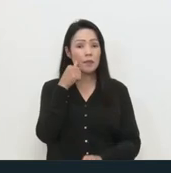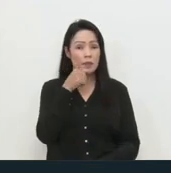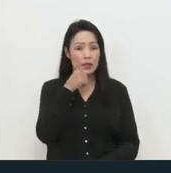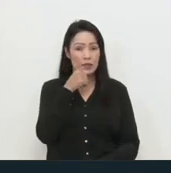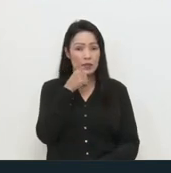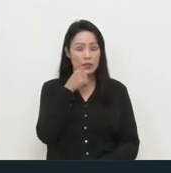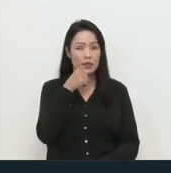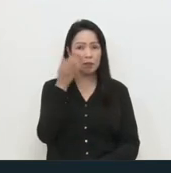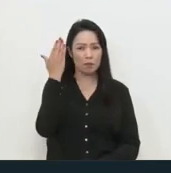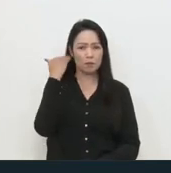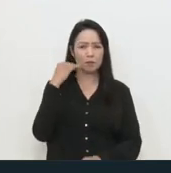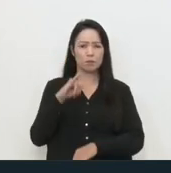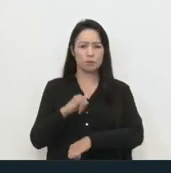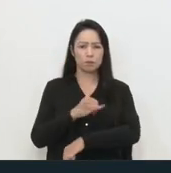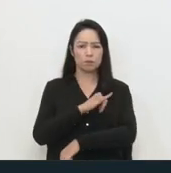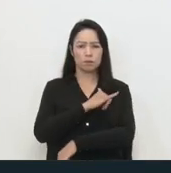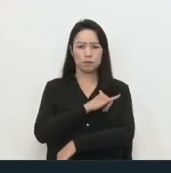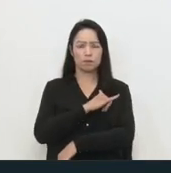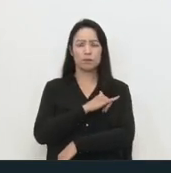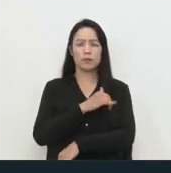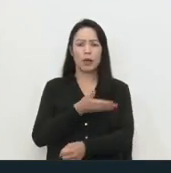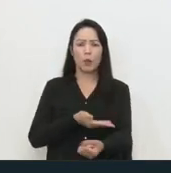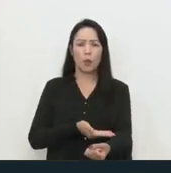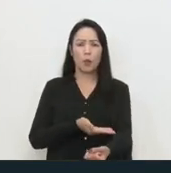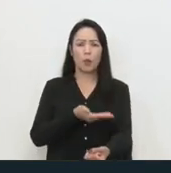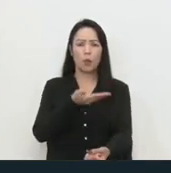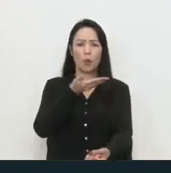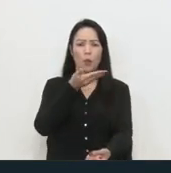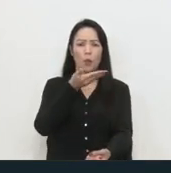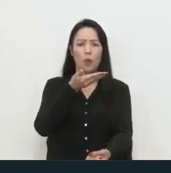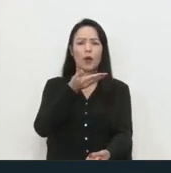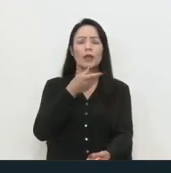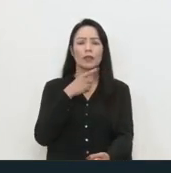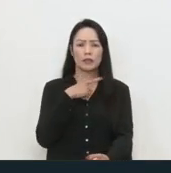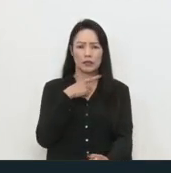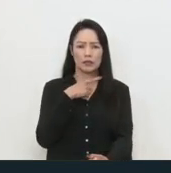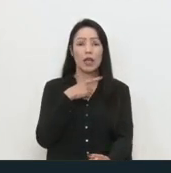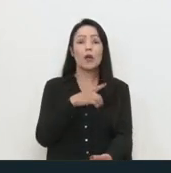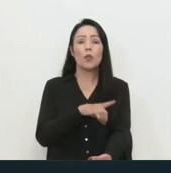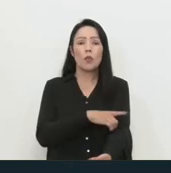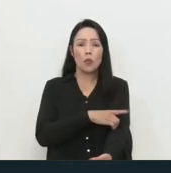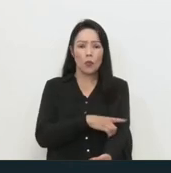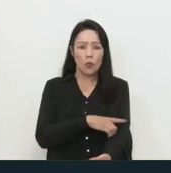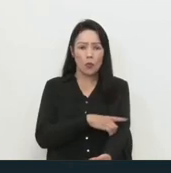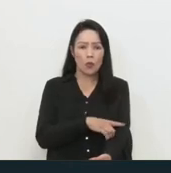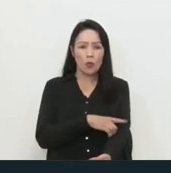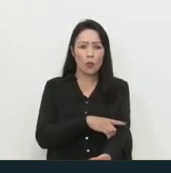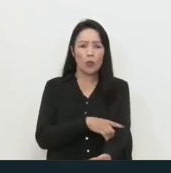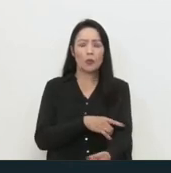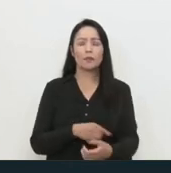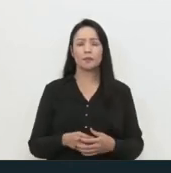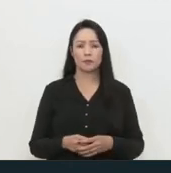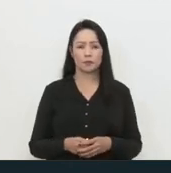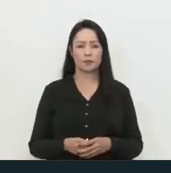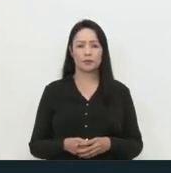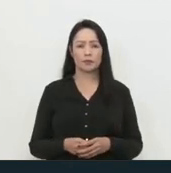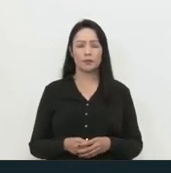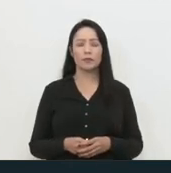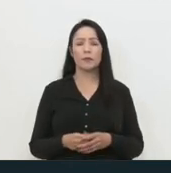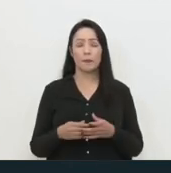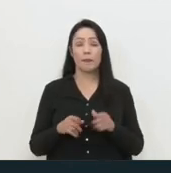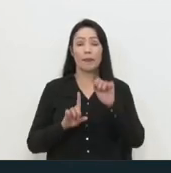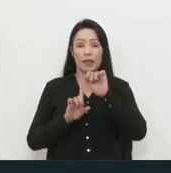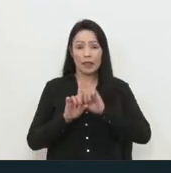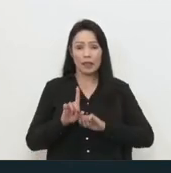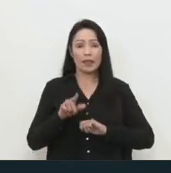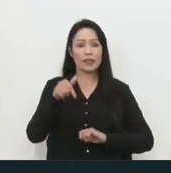obesa tinha hipertensão tinha diabetes e a partir dos 7 meses